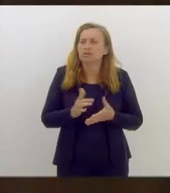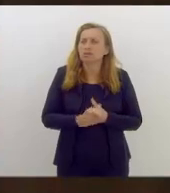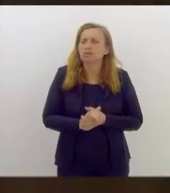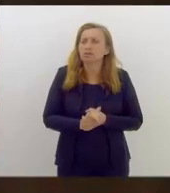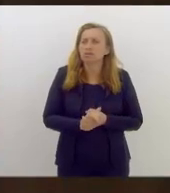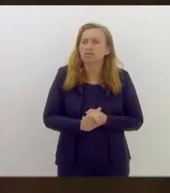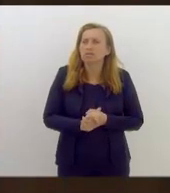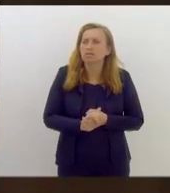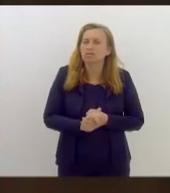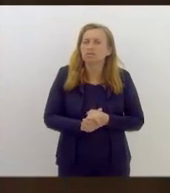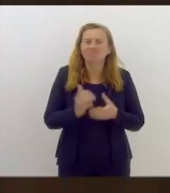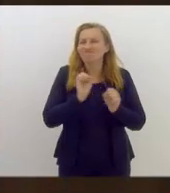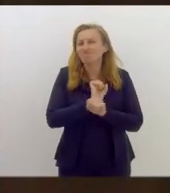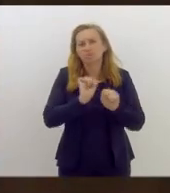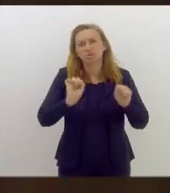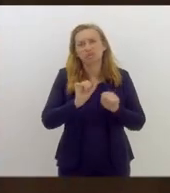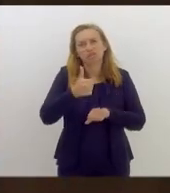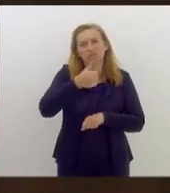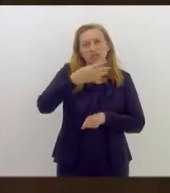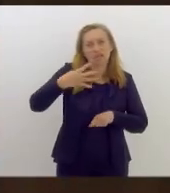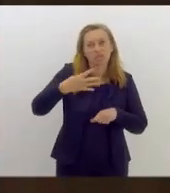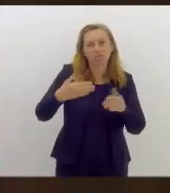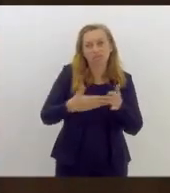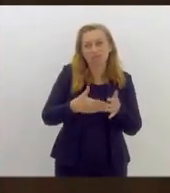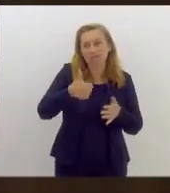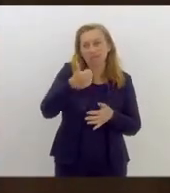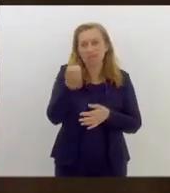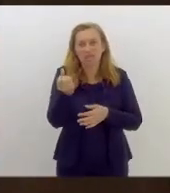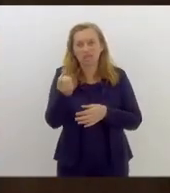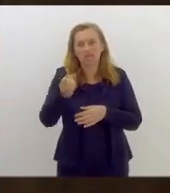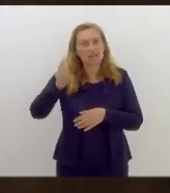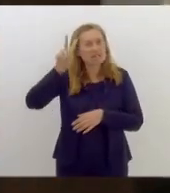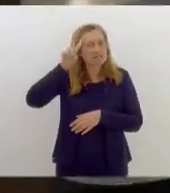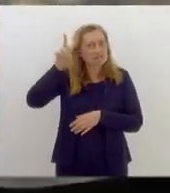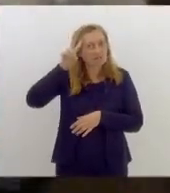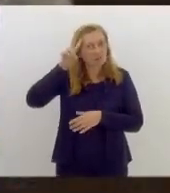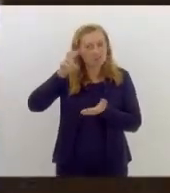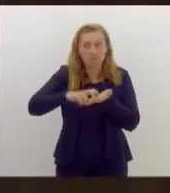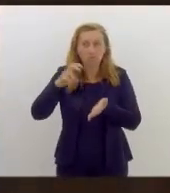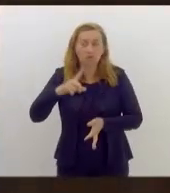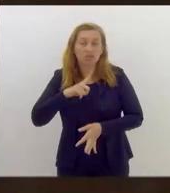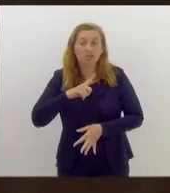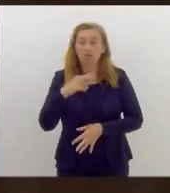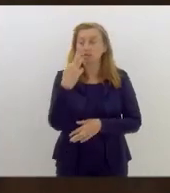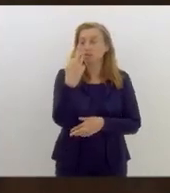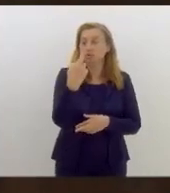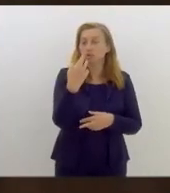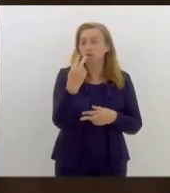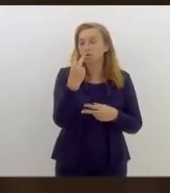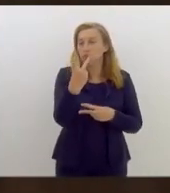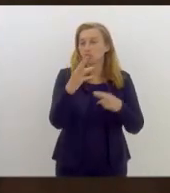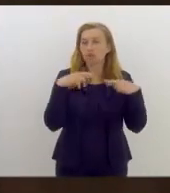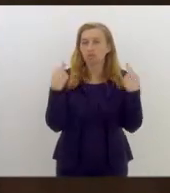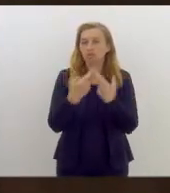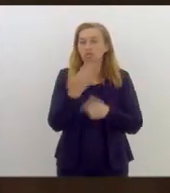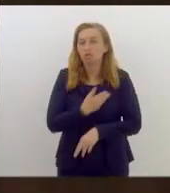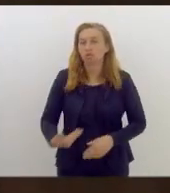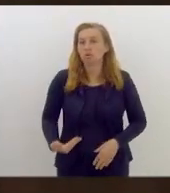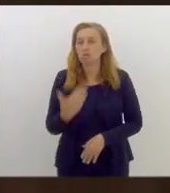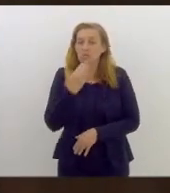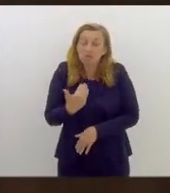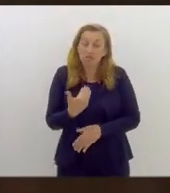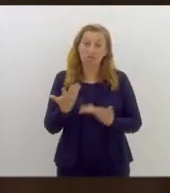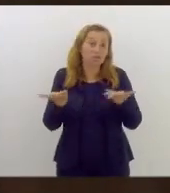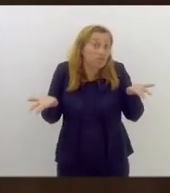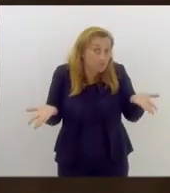Prefeito, é impossível. 14 às 16. E segunda de manhã, eu tenho as duas audiências públicas que Vossa Excelência me pediu. Então,